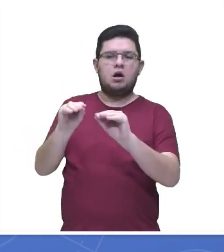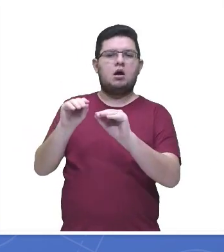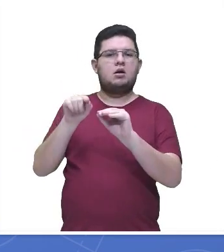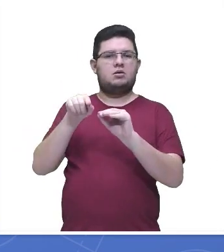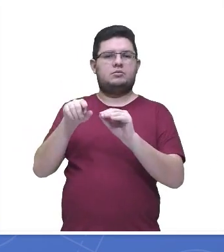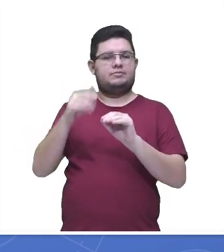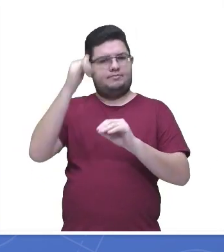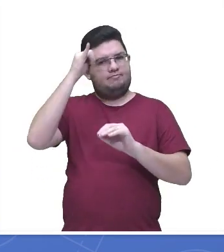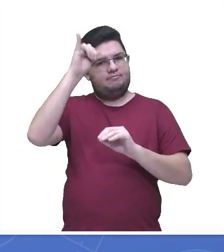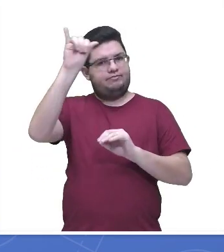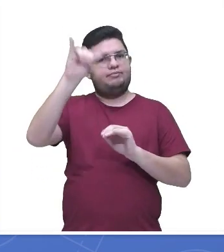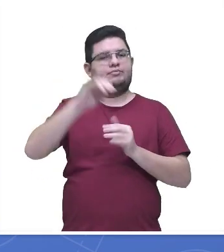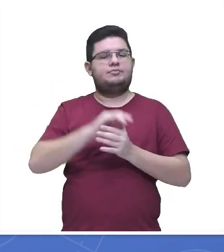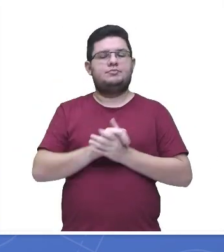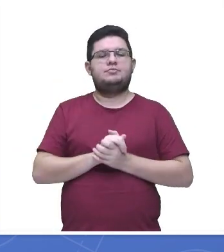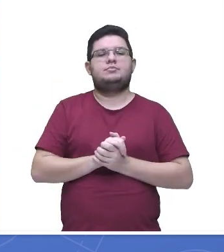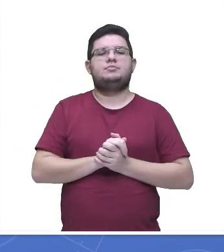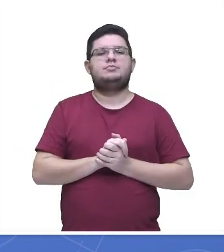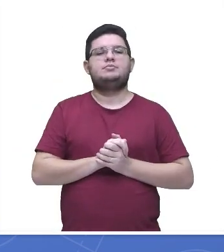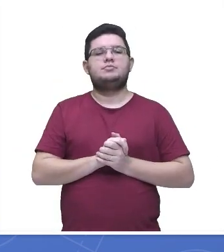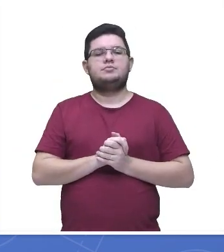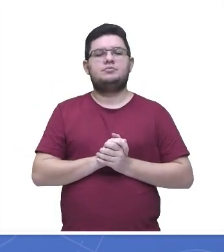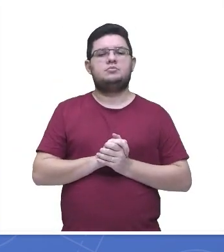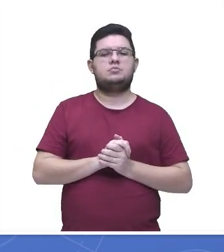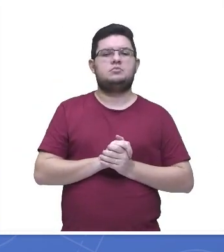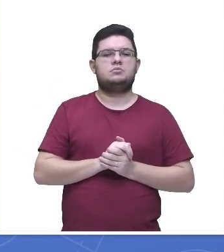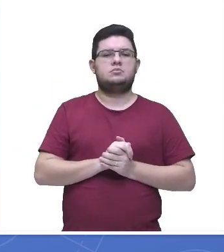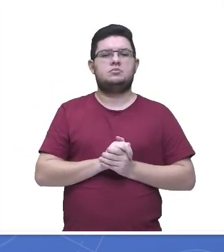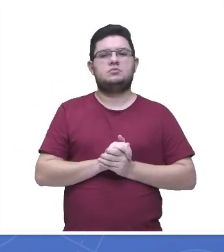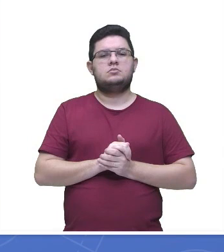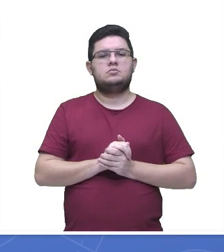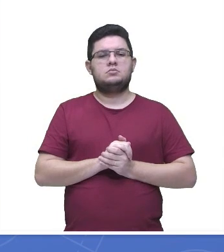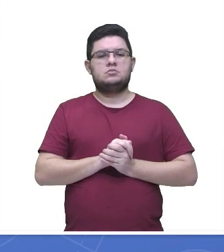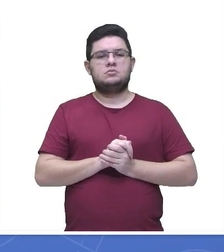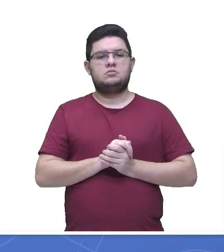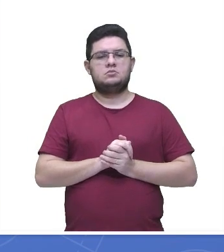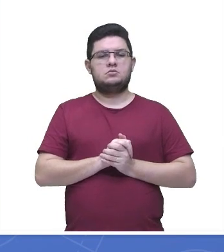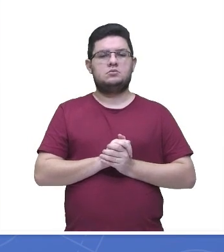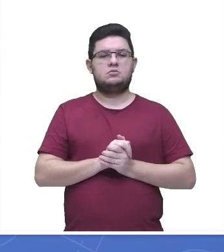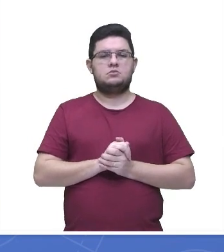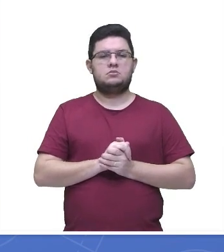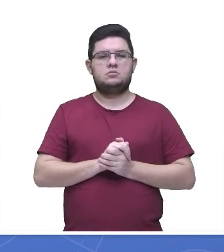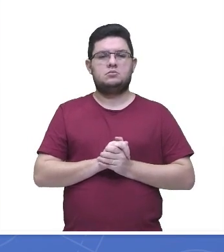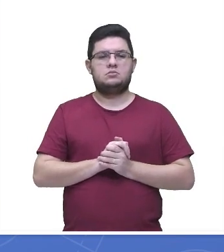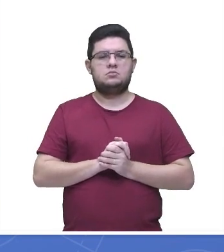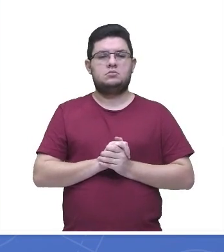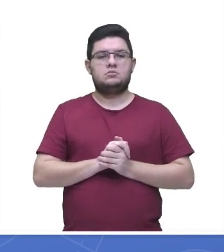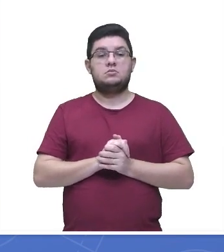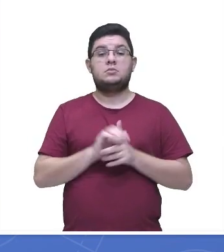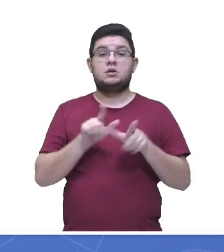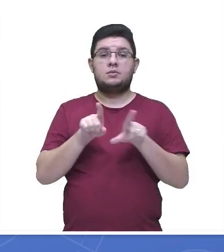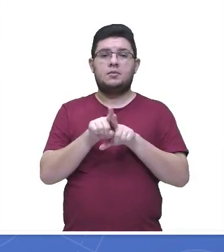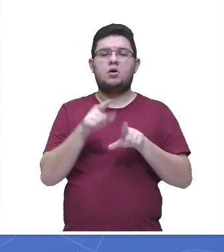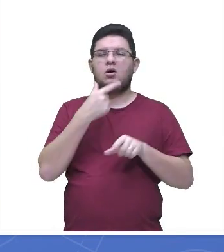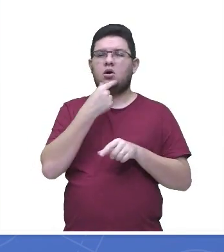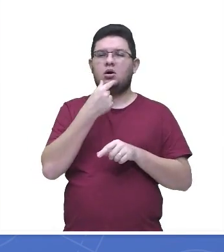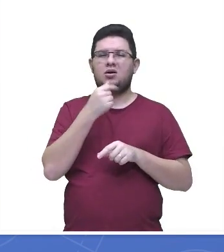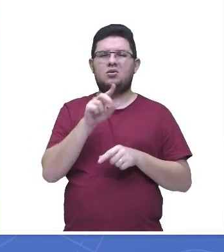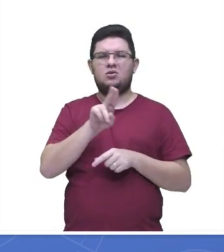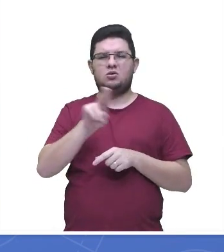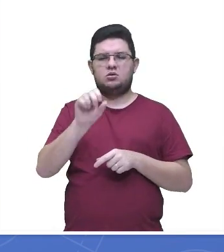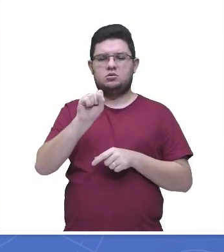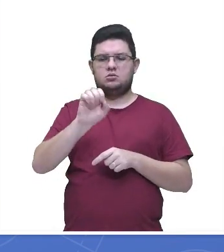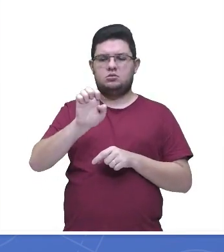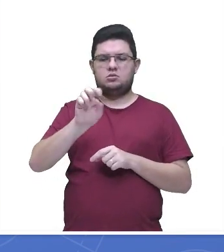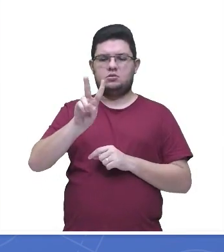ok? Então, continuando, vamos ver mais. O Severino, ele falou, eu acho